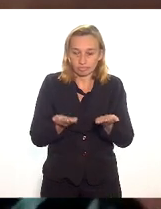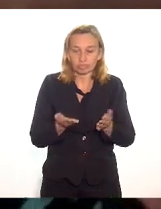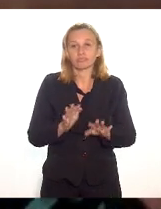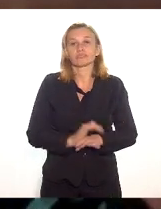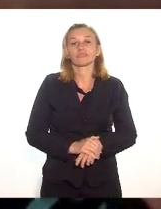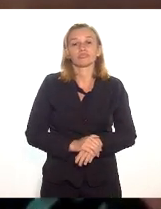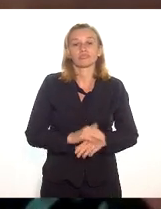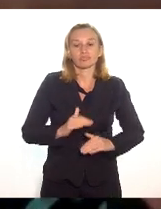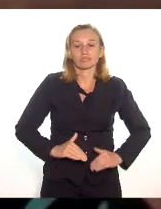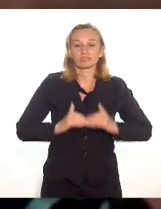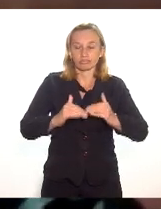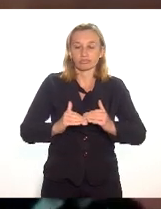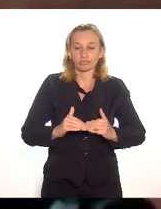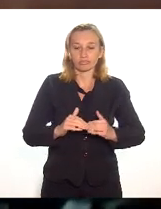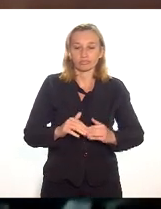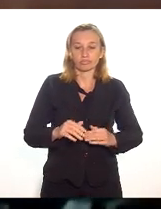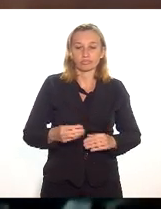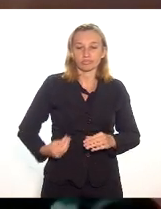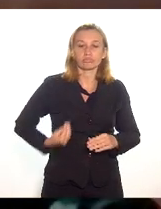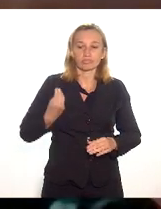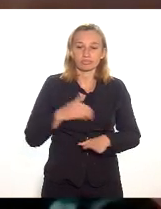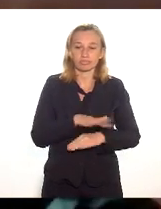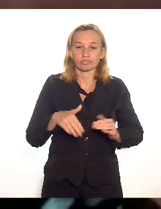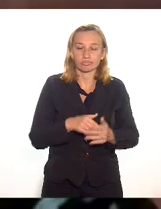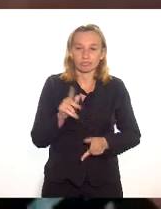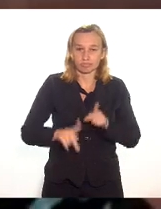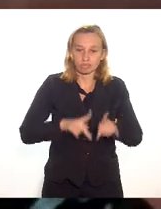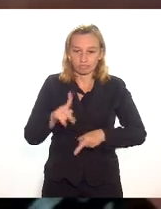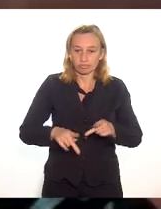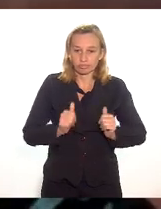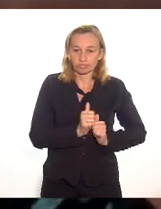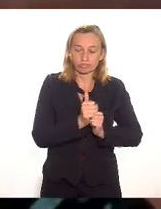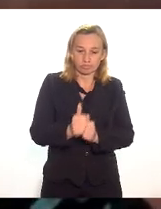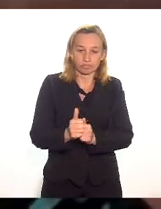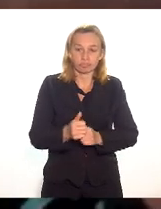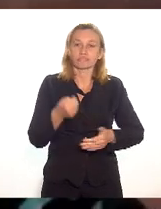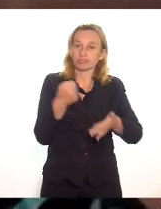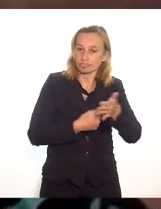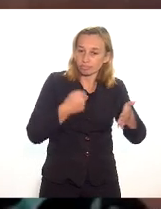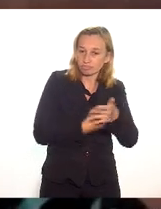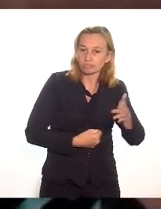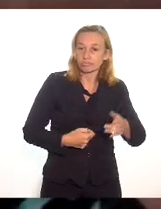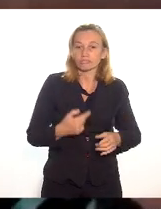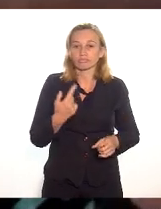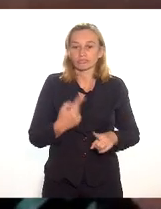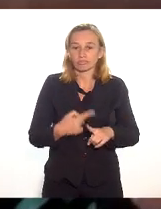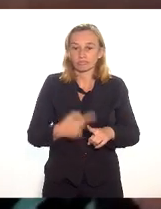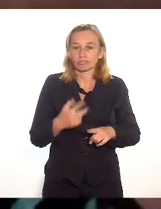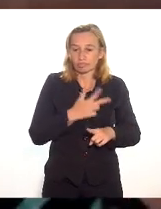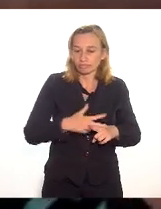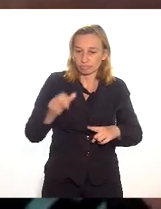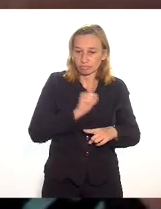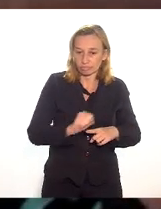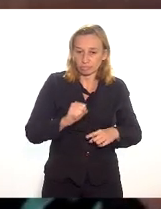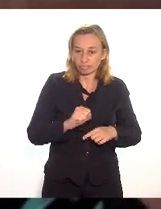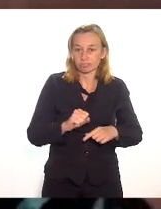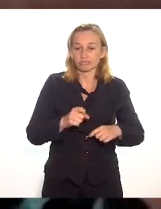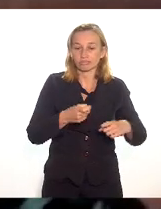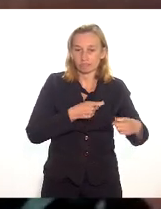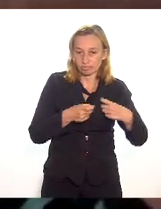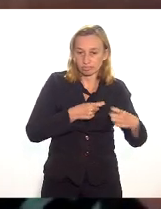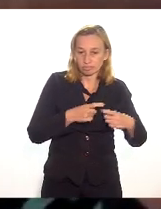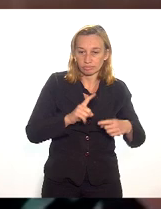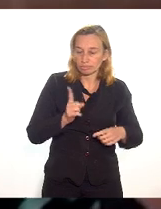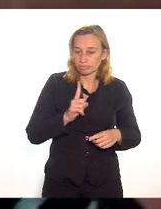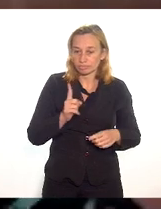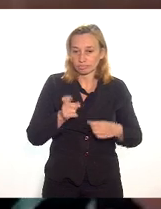da vida de toda a sua população. Seguimos em luta, porque ganhamos a batalha e não a guerra. Mas vai